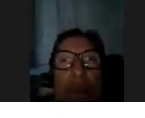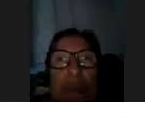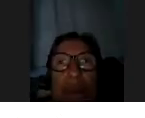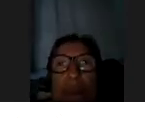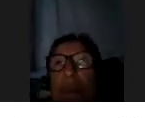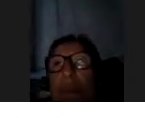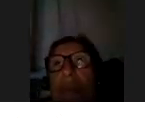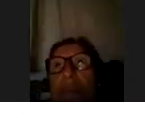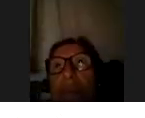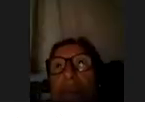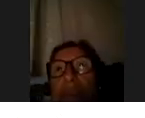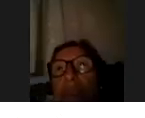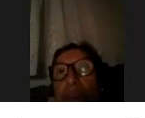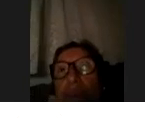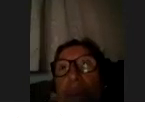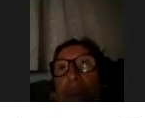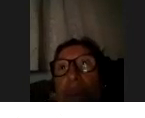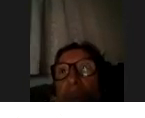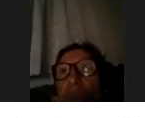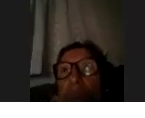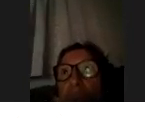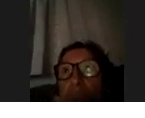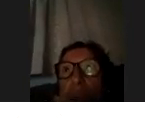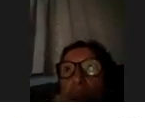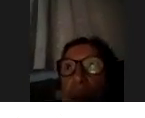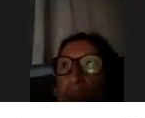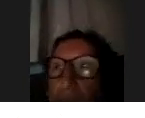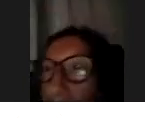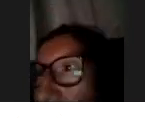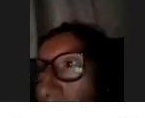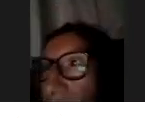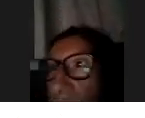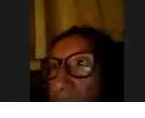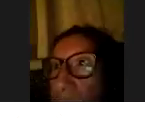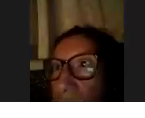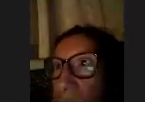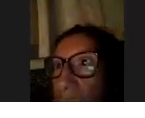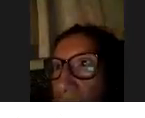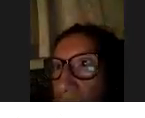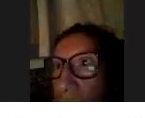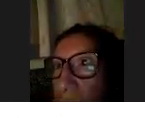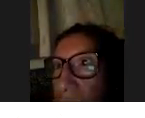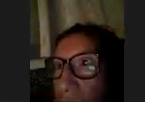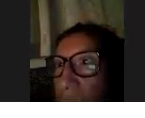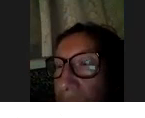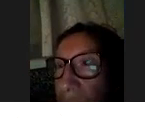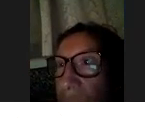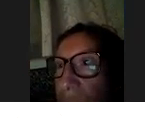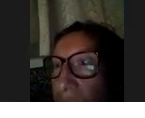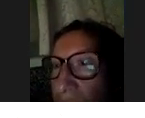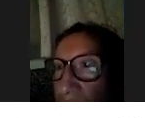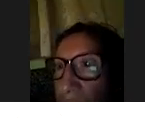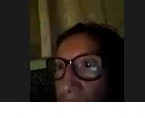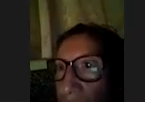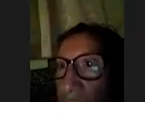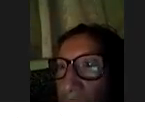comunicação compassiva dentro de um diagnóstico de uma deficiência. E tem alguns pontos aqui, a pessoa que vai